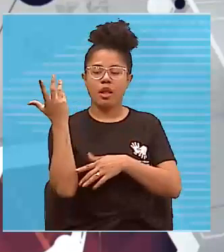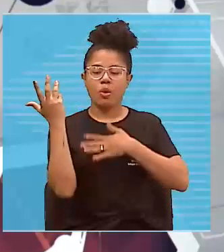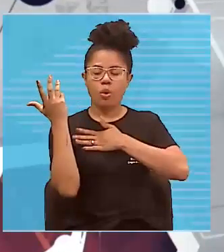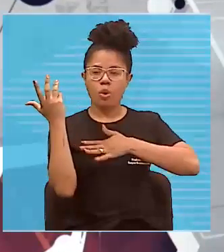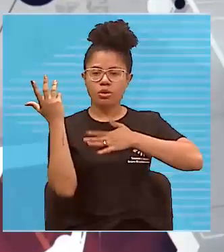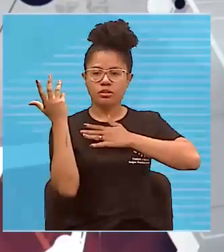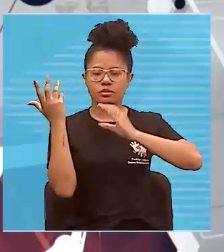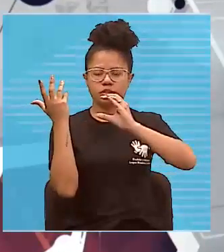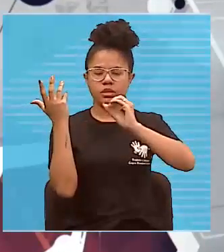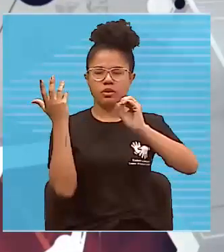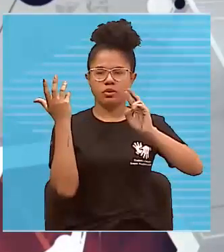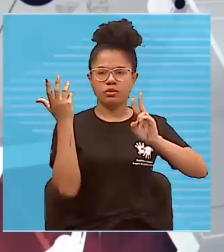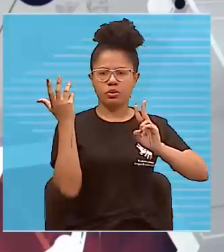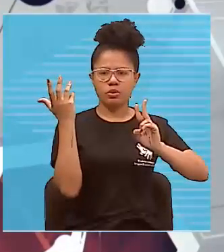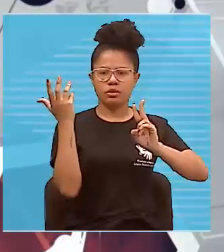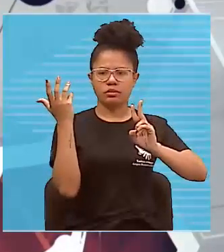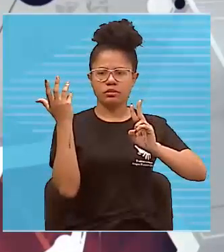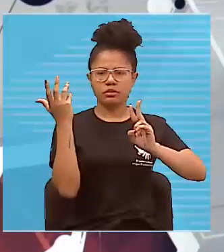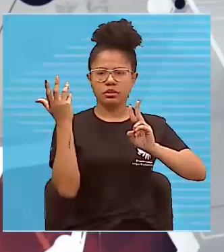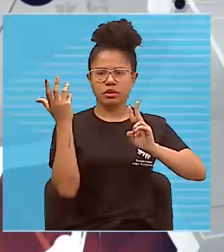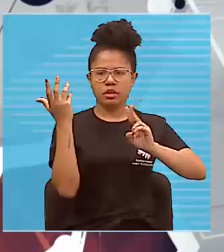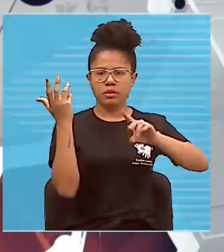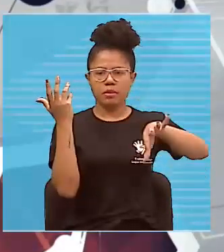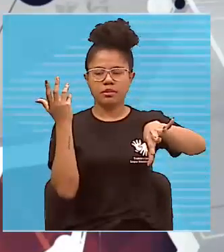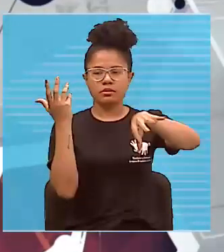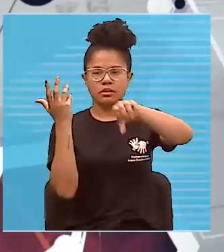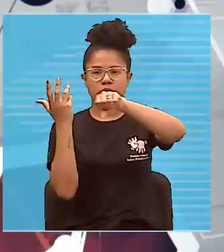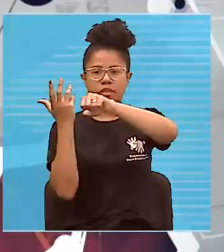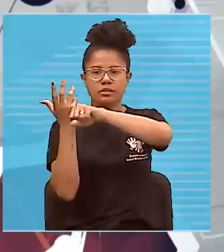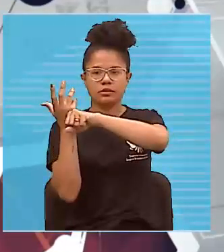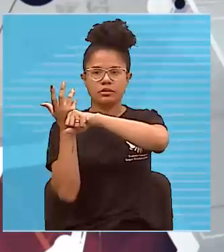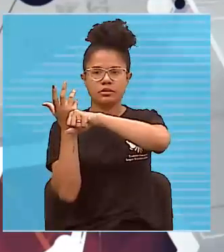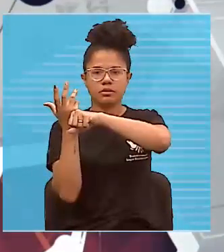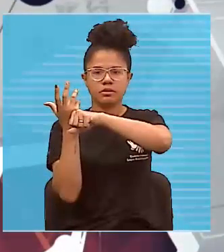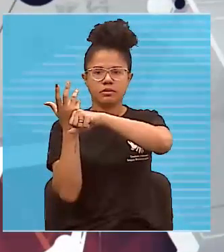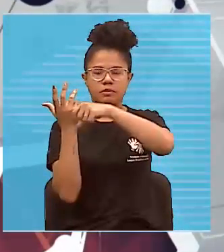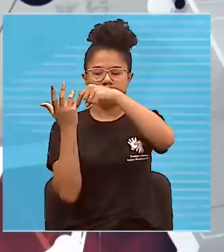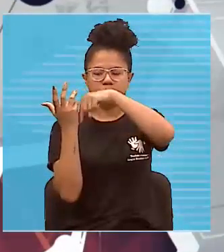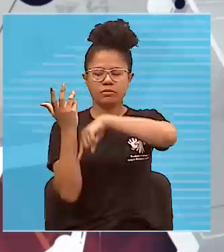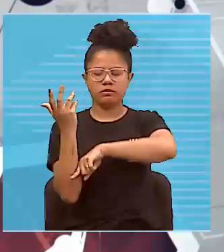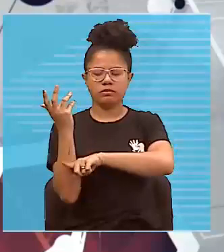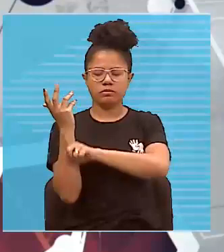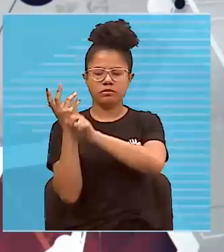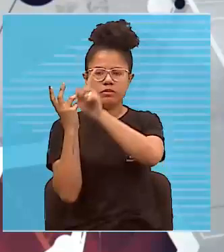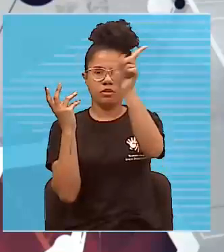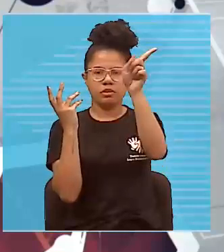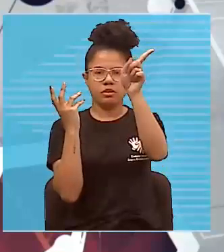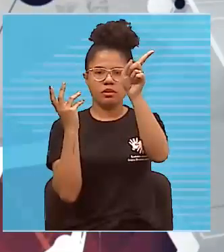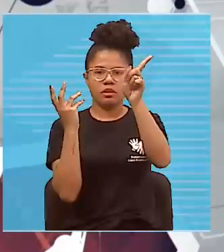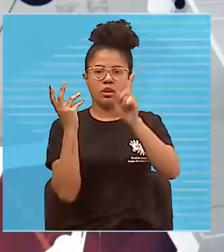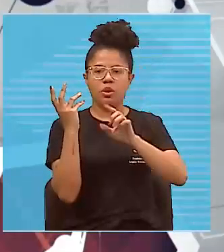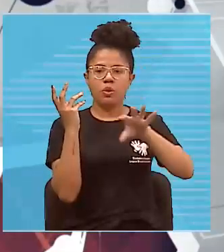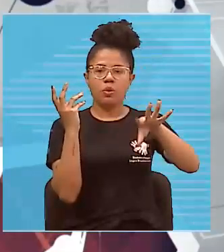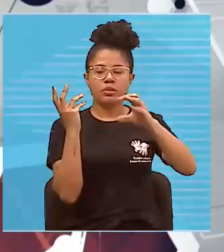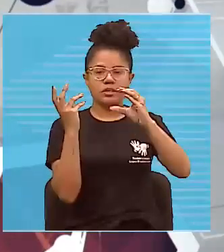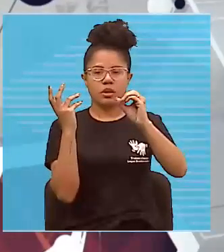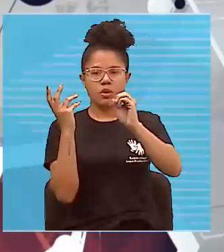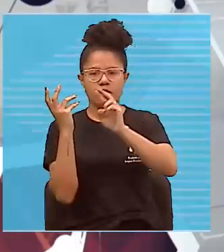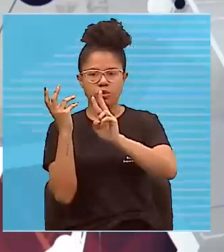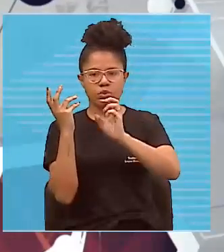se tivesse um excesso de oxigênio para a gente, mas não vai ter, né? Ele não é ruim o efeito estufa, ele é necessário, mas